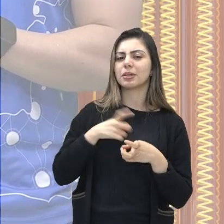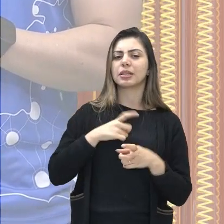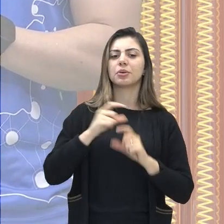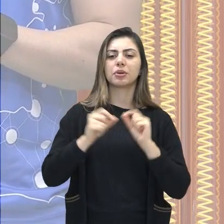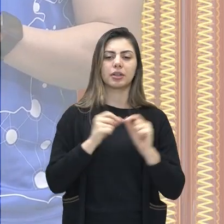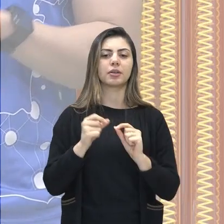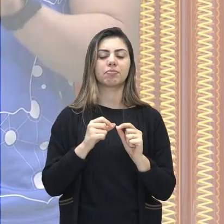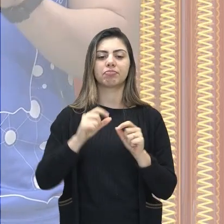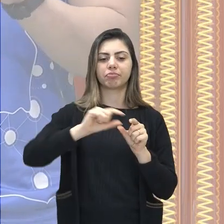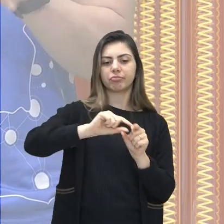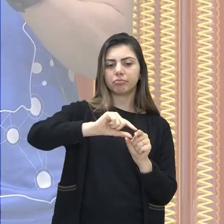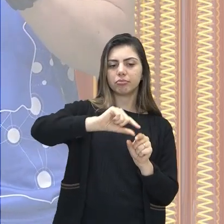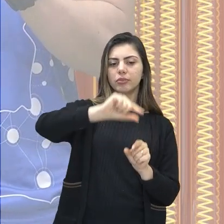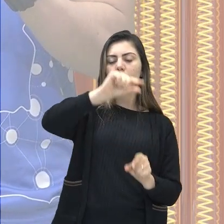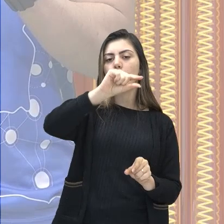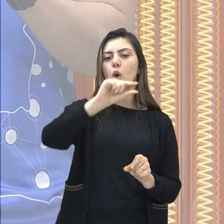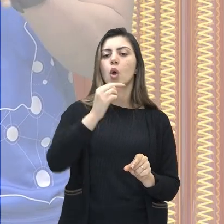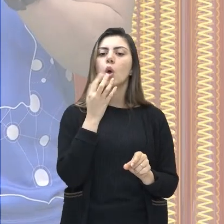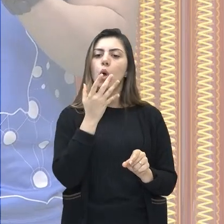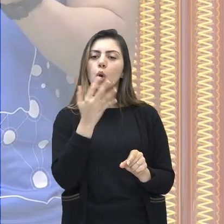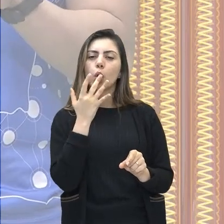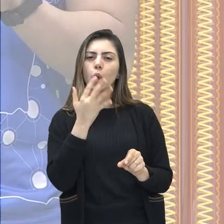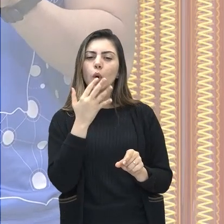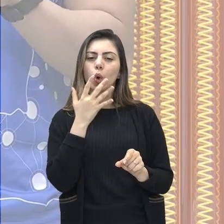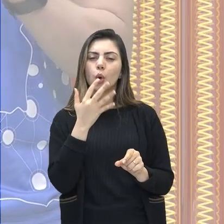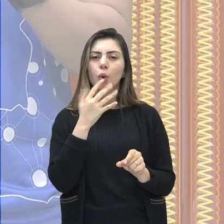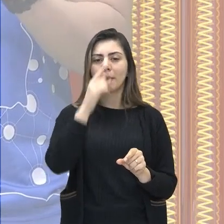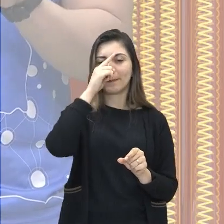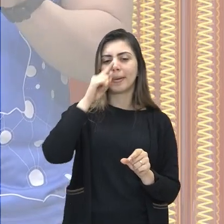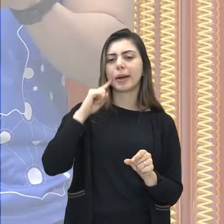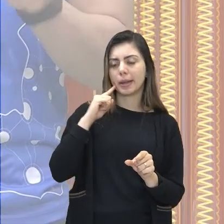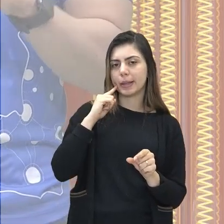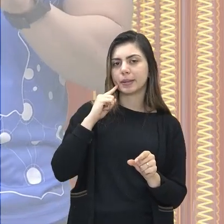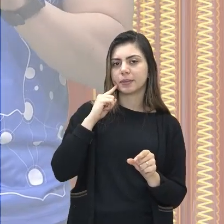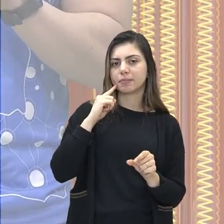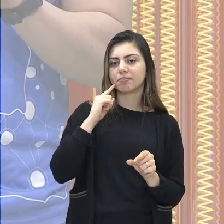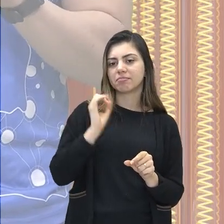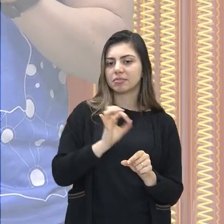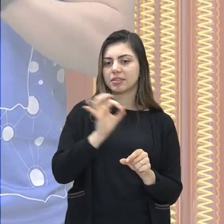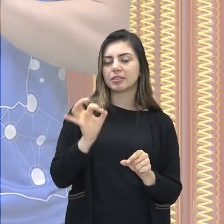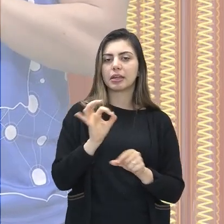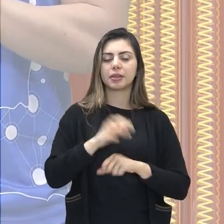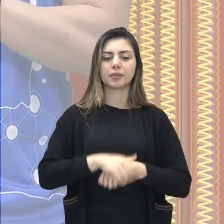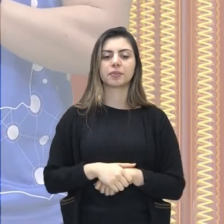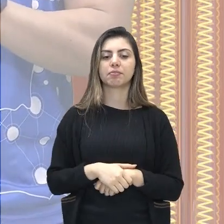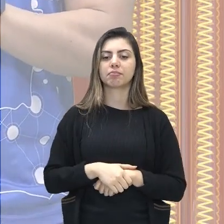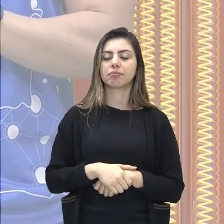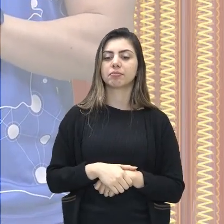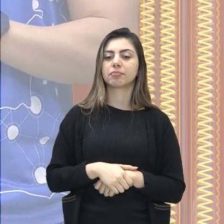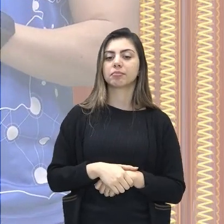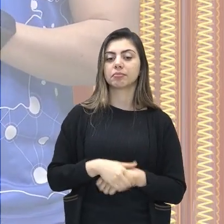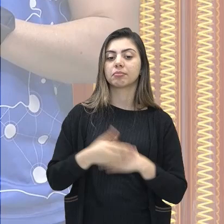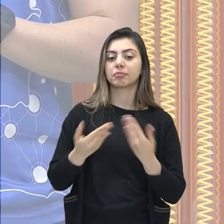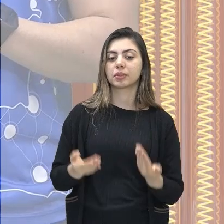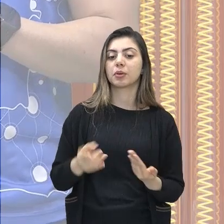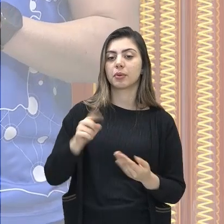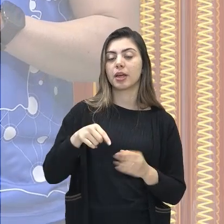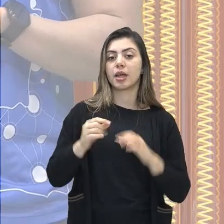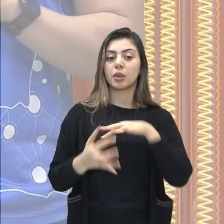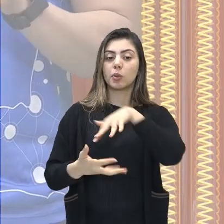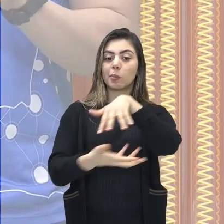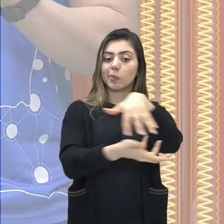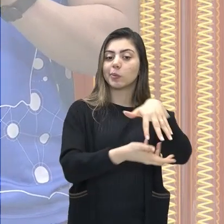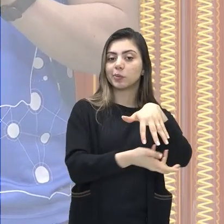linha ela está na coloração tipo é quase um amarelo. Pelo menos para mim está parecendo quase amarelo. Essa daqui seria a média mundial. Tá